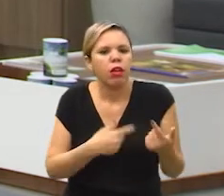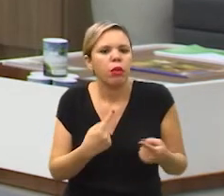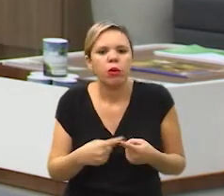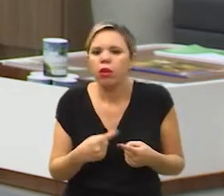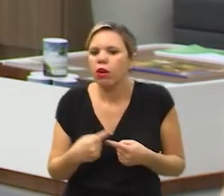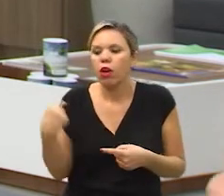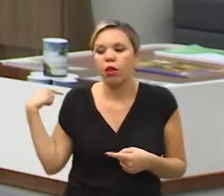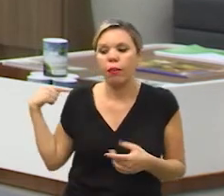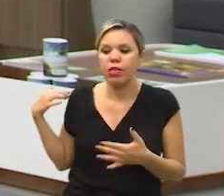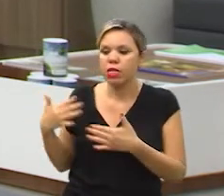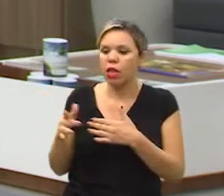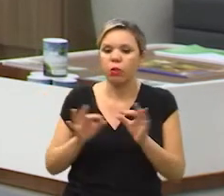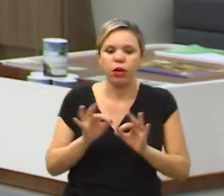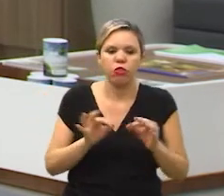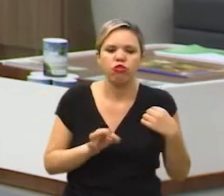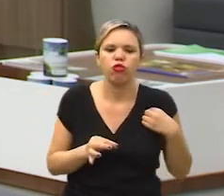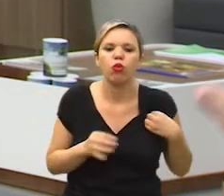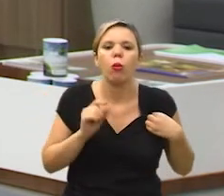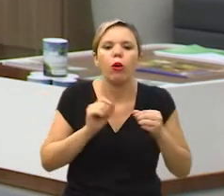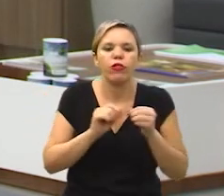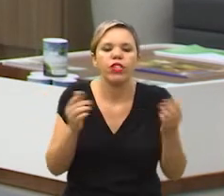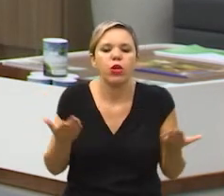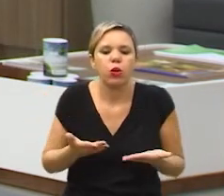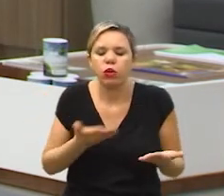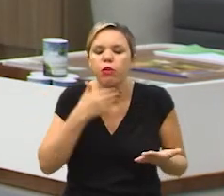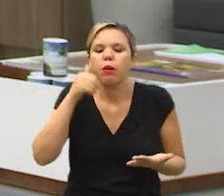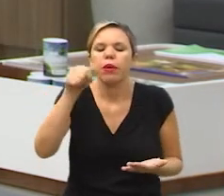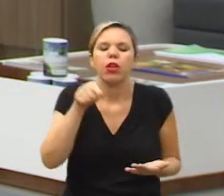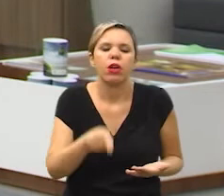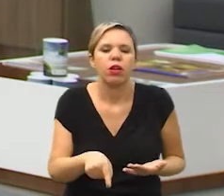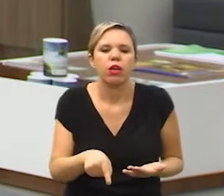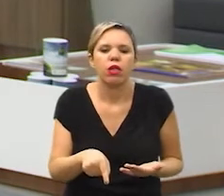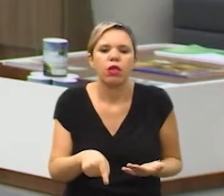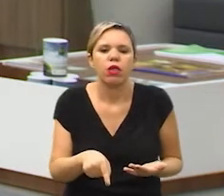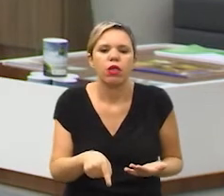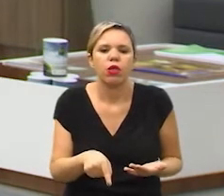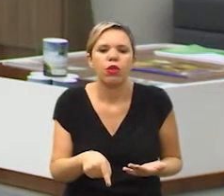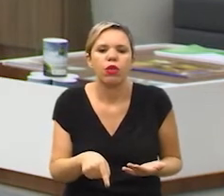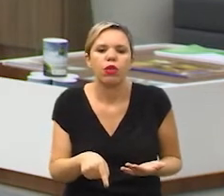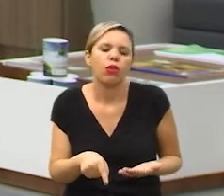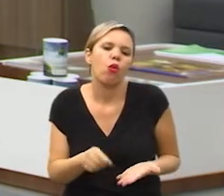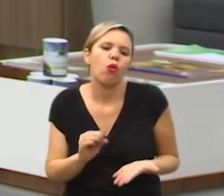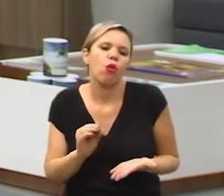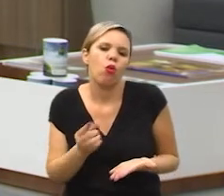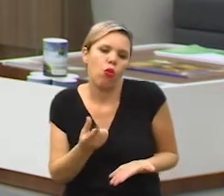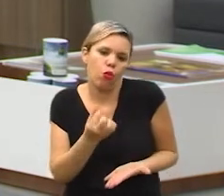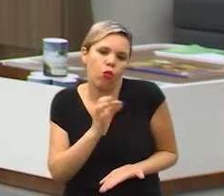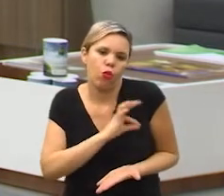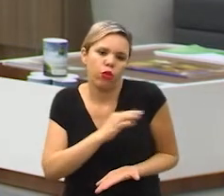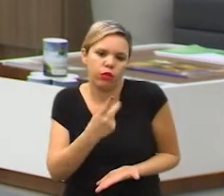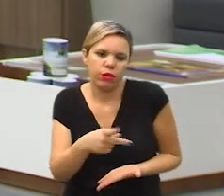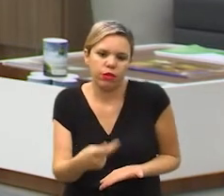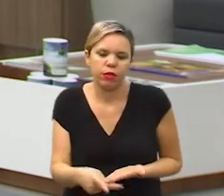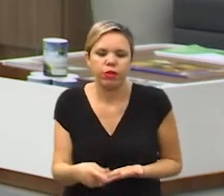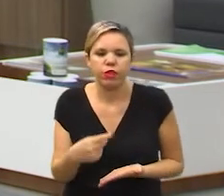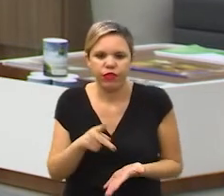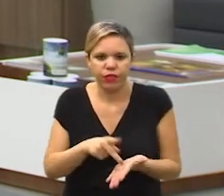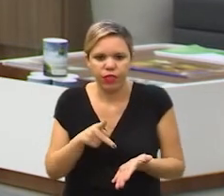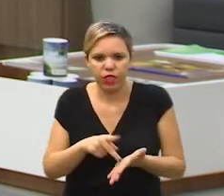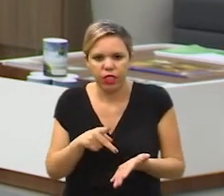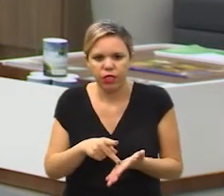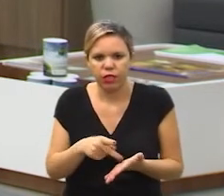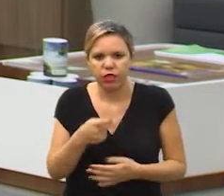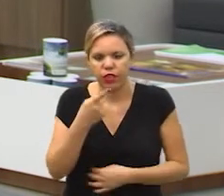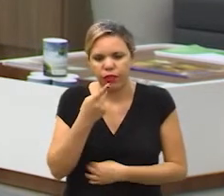não se planejaram. O que eles podem fazer hoje para melhorar a situação deles? É verdade, né? Nós estamos